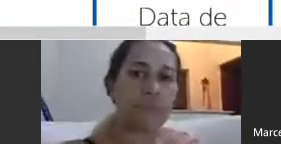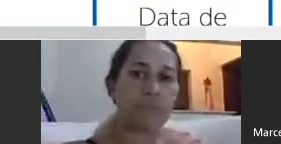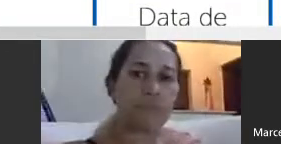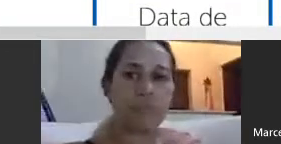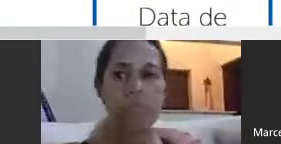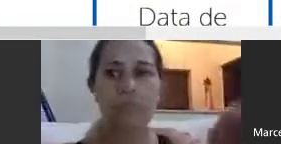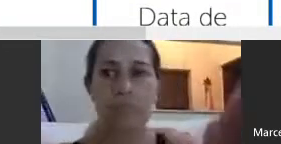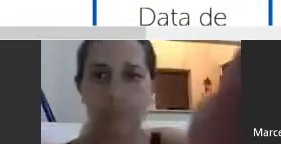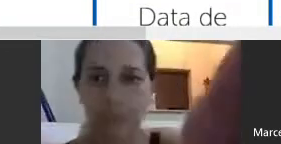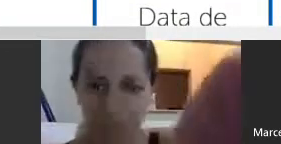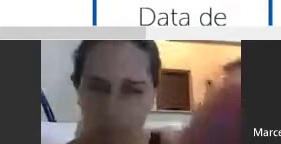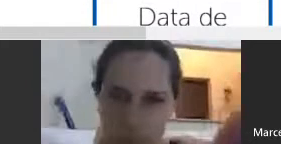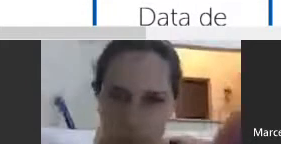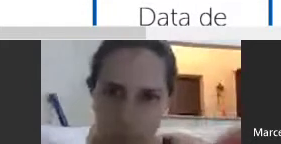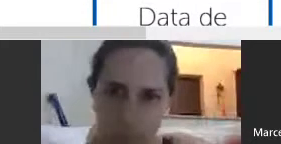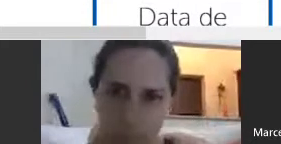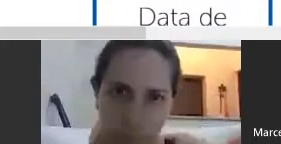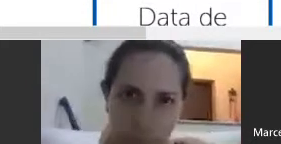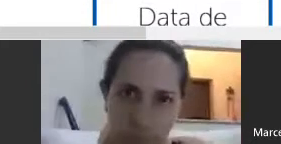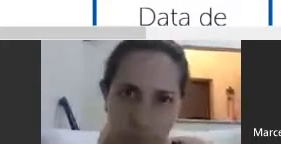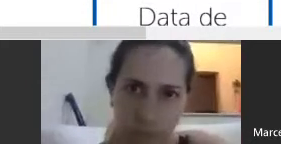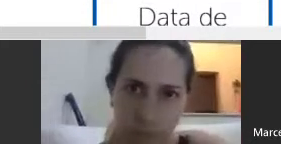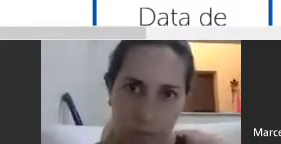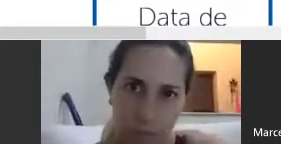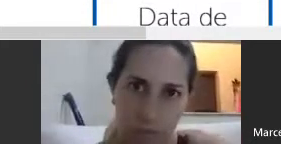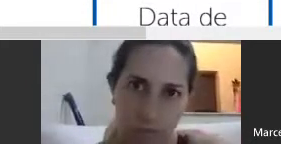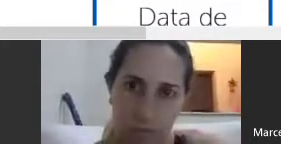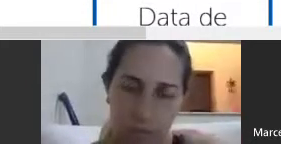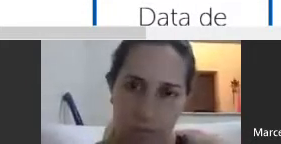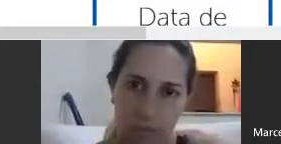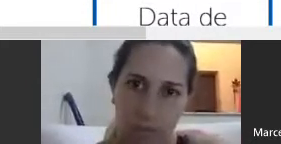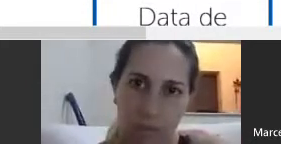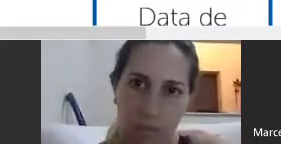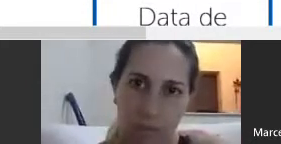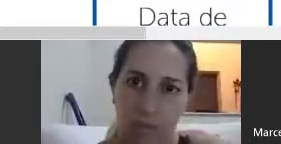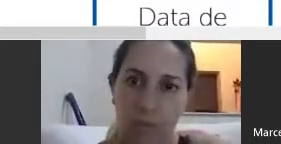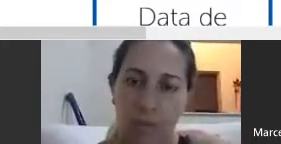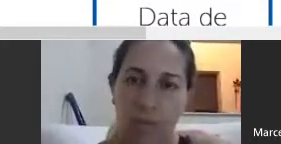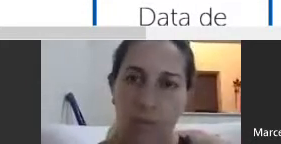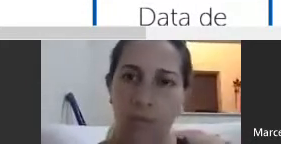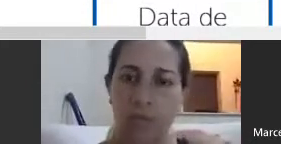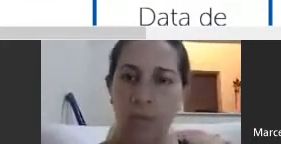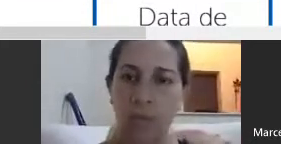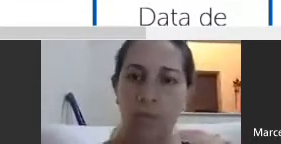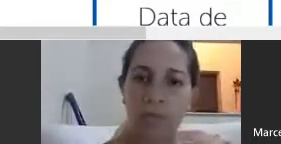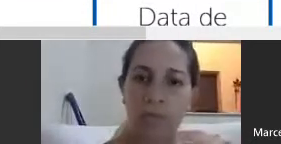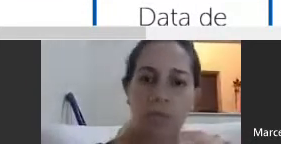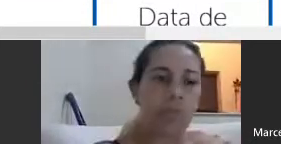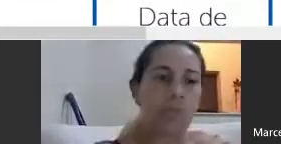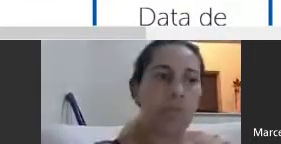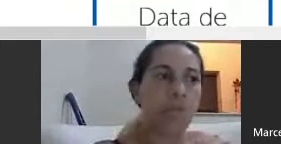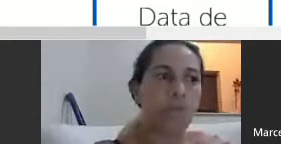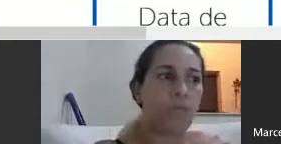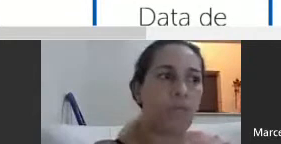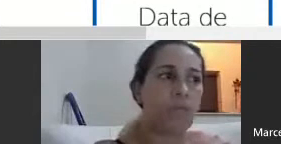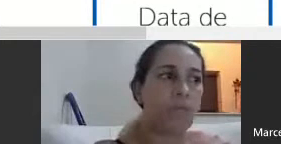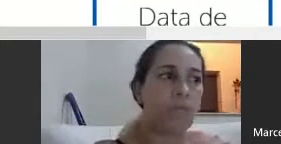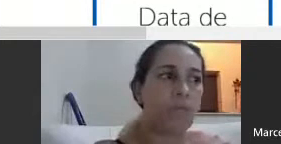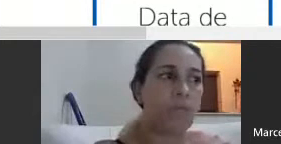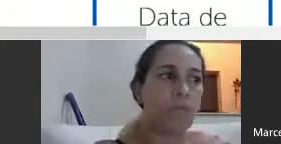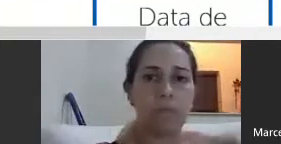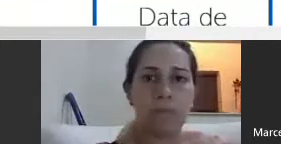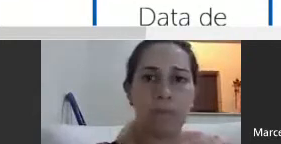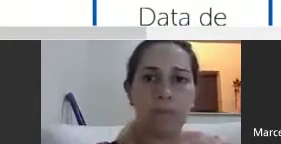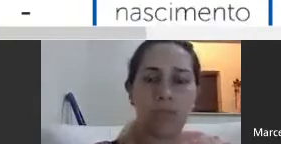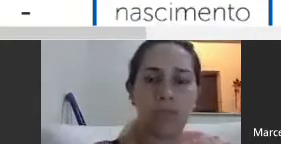funcionário. Restrição, é chave primária. Aqui, nome completo. CPF tem que ser válido. Na hora de fazer